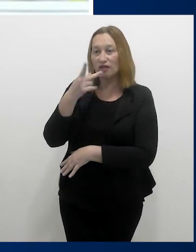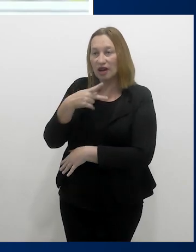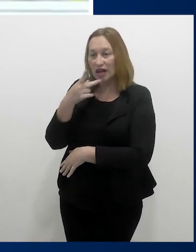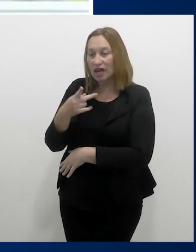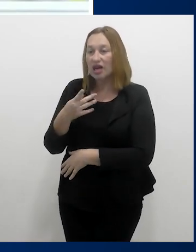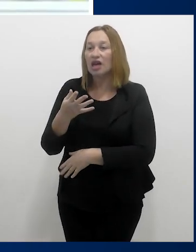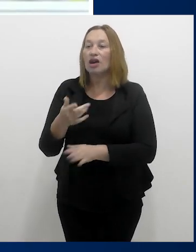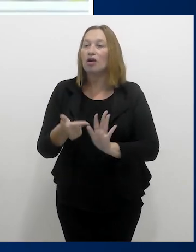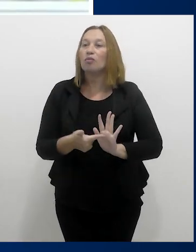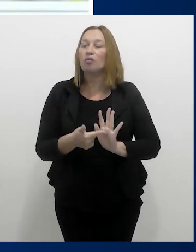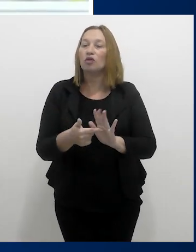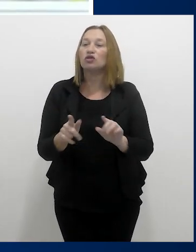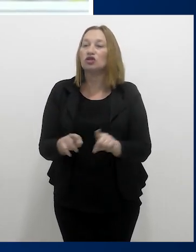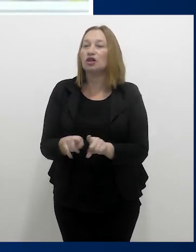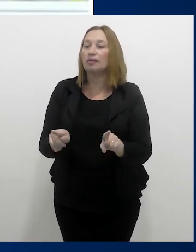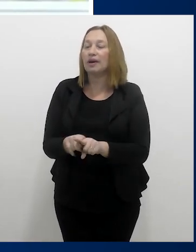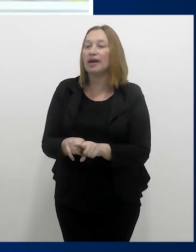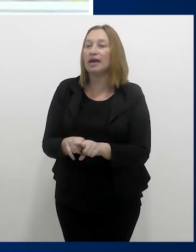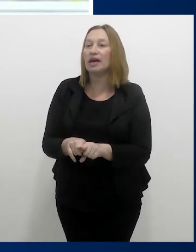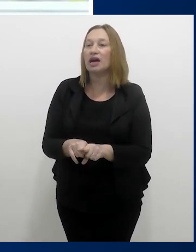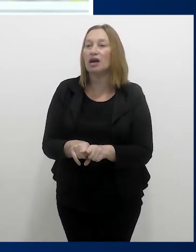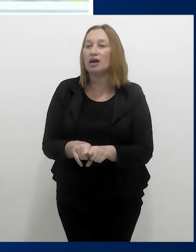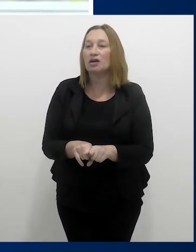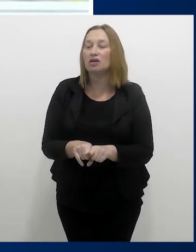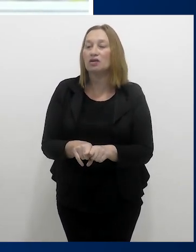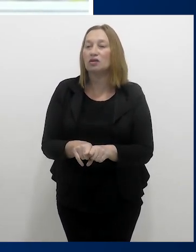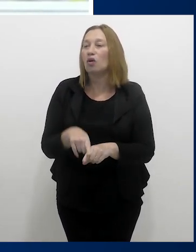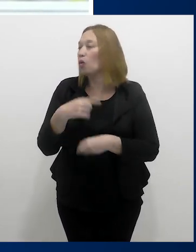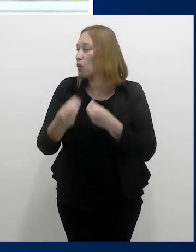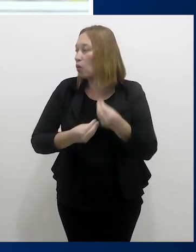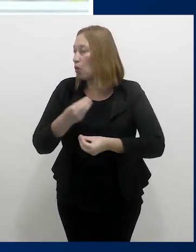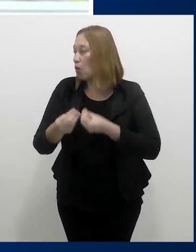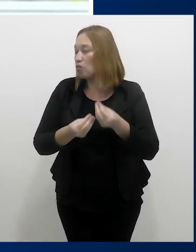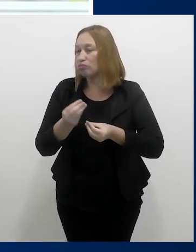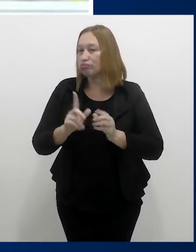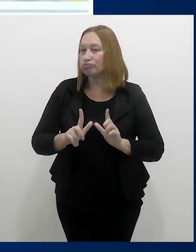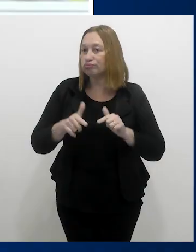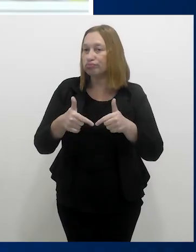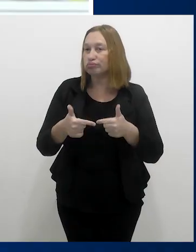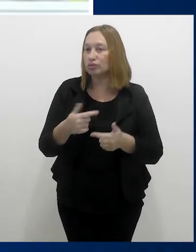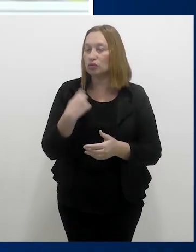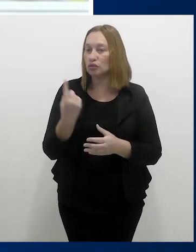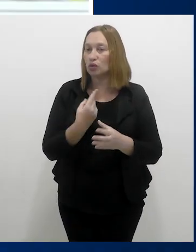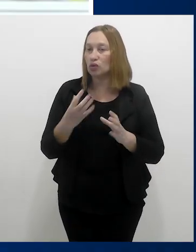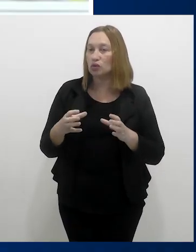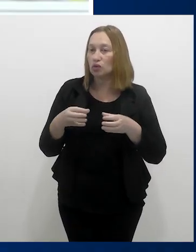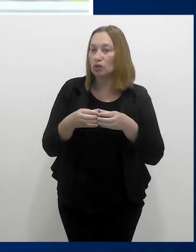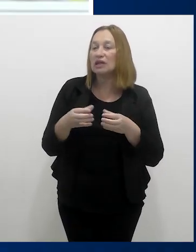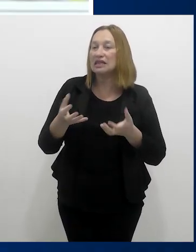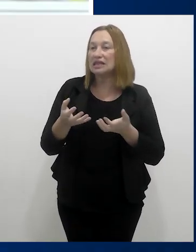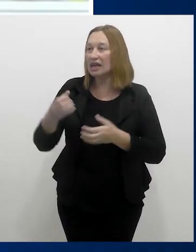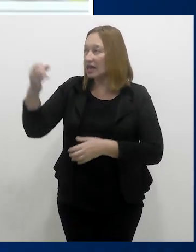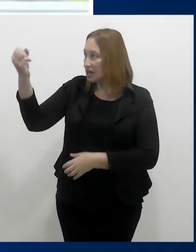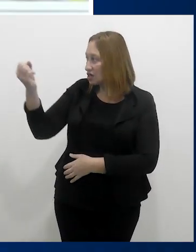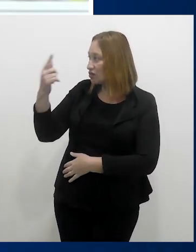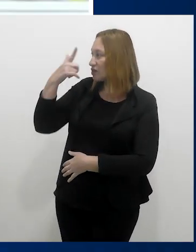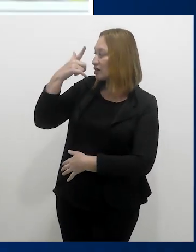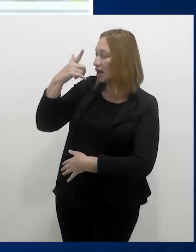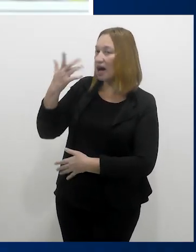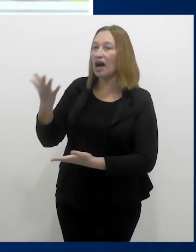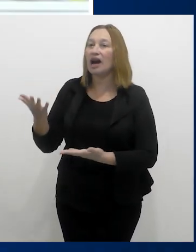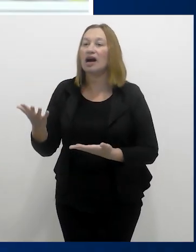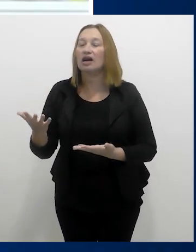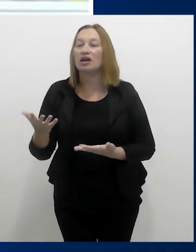já te falei, eu trago também ali como funciona o nosso grupo. Então, se alguém quer se inspirar,